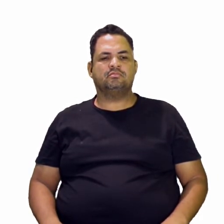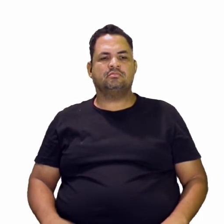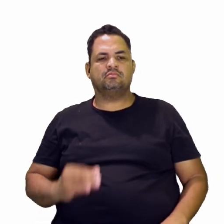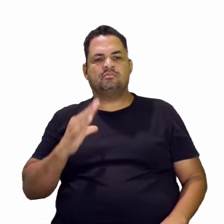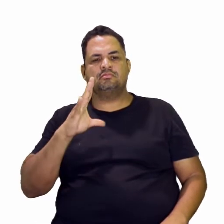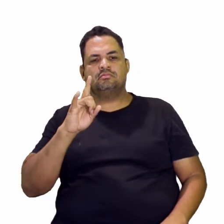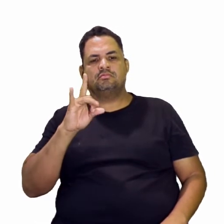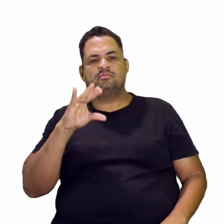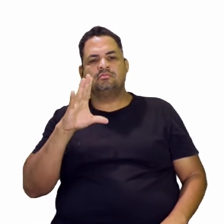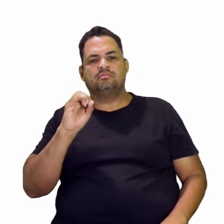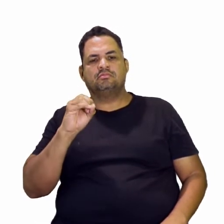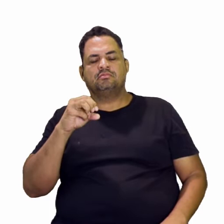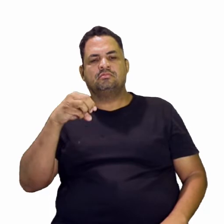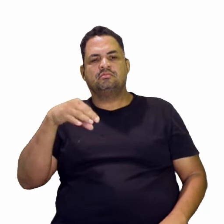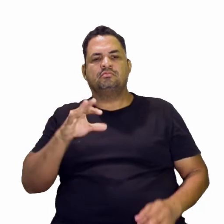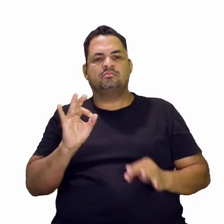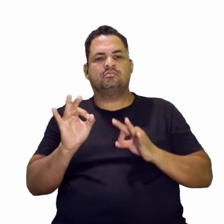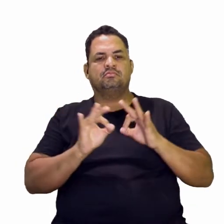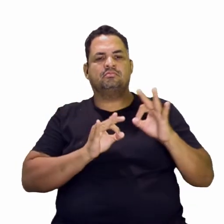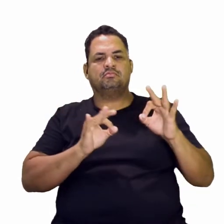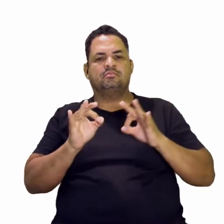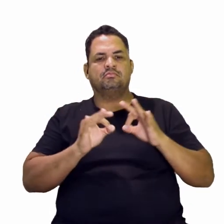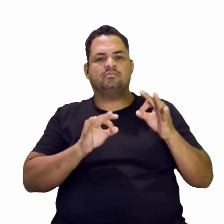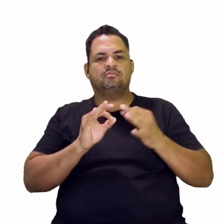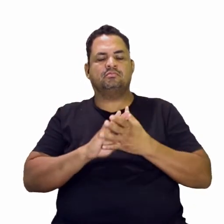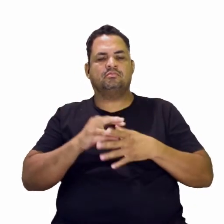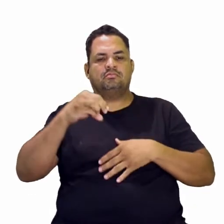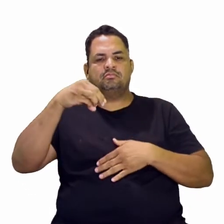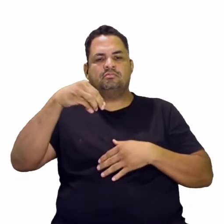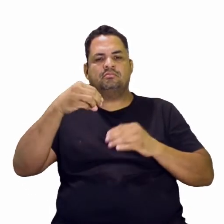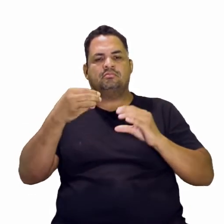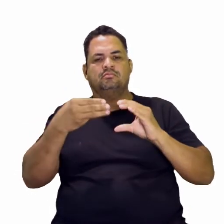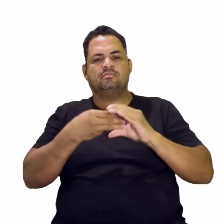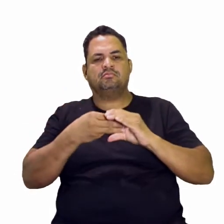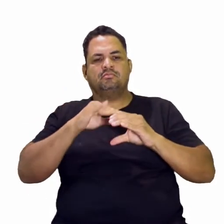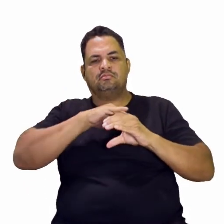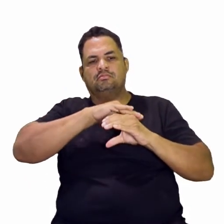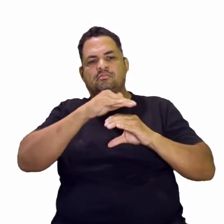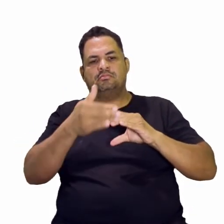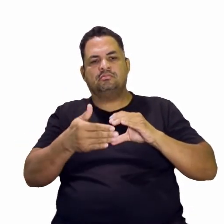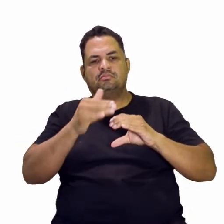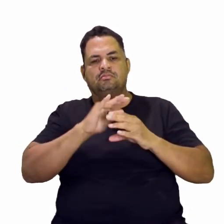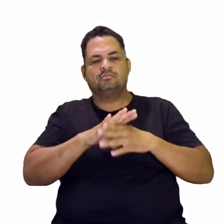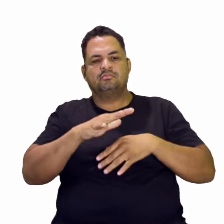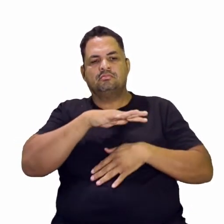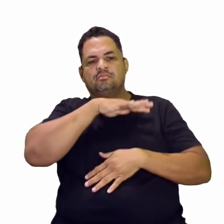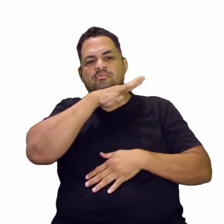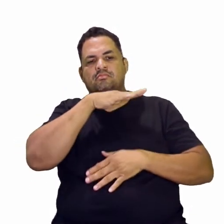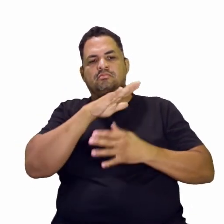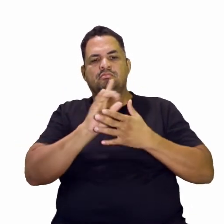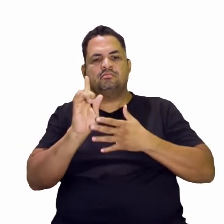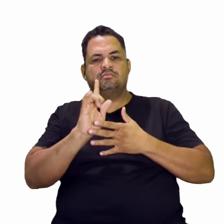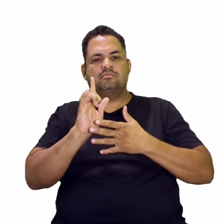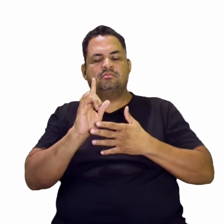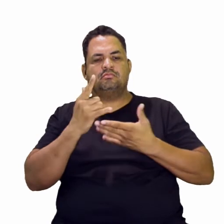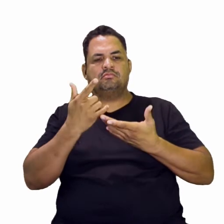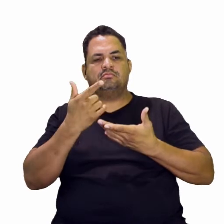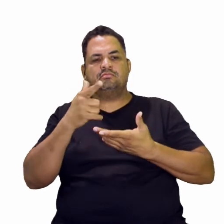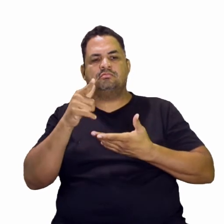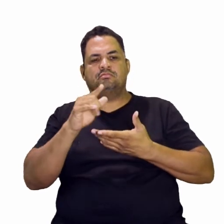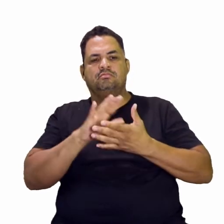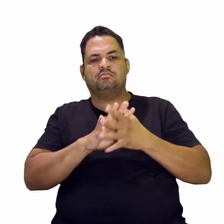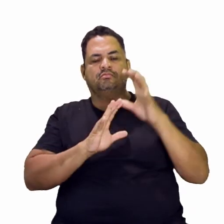O colesterol forma a membrana plasmática dos animais, mas não existe